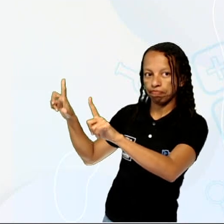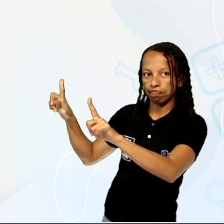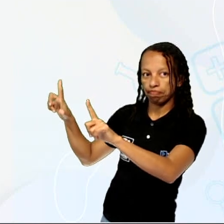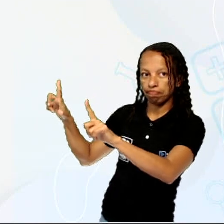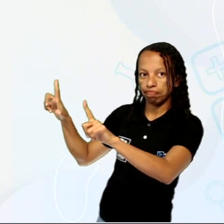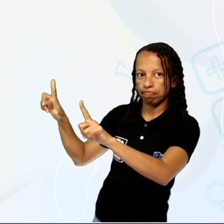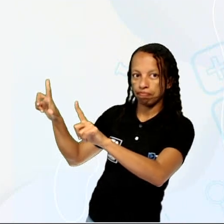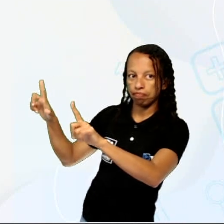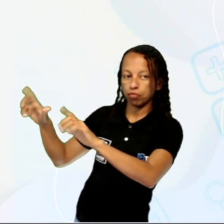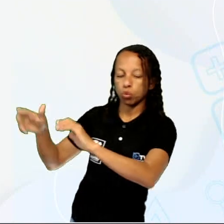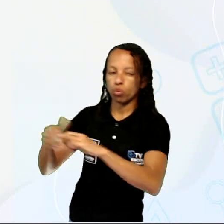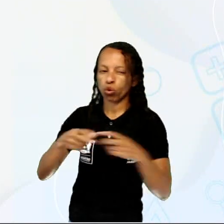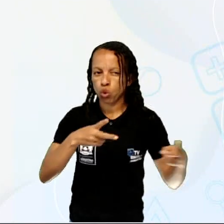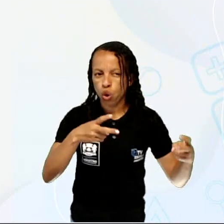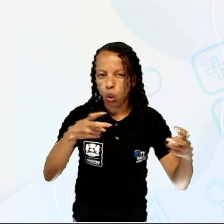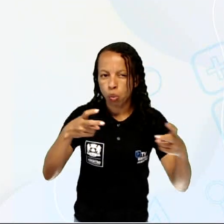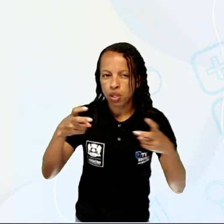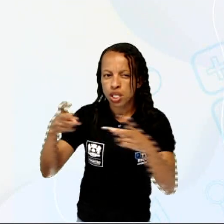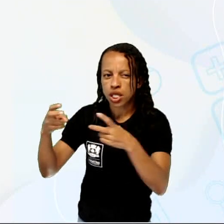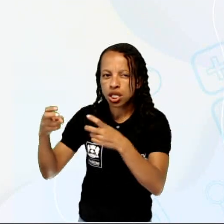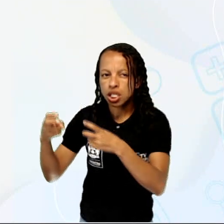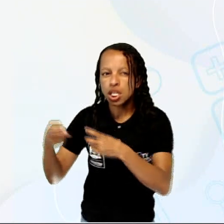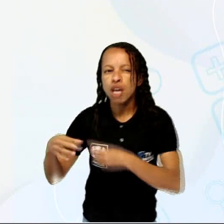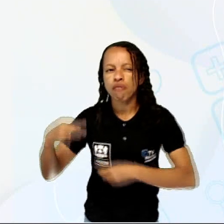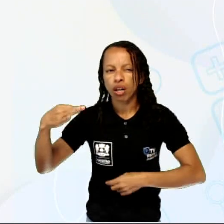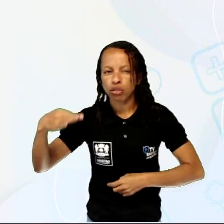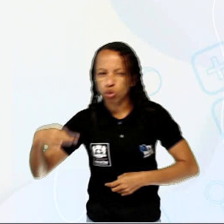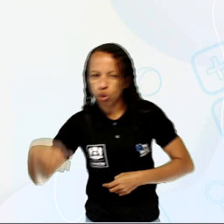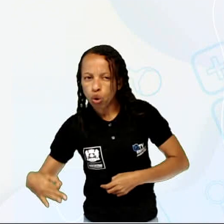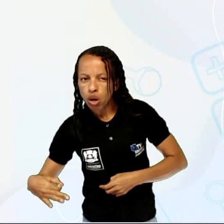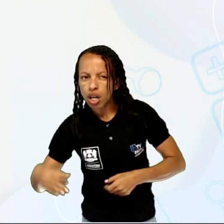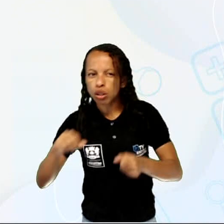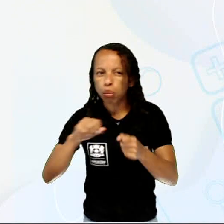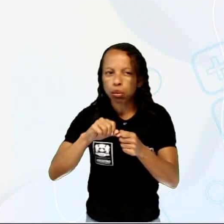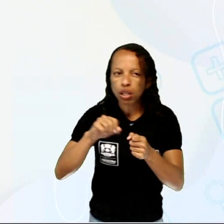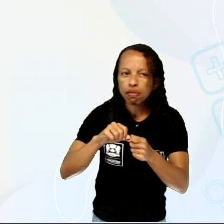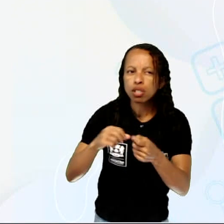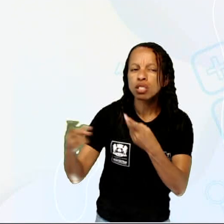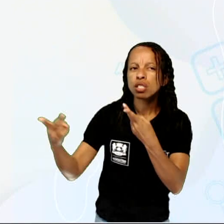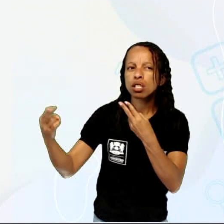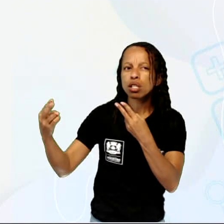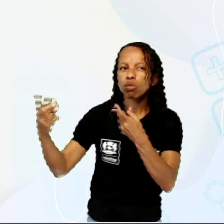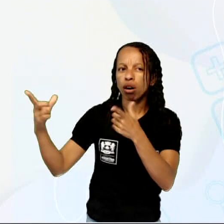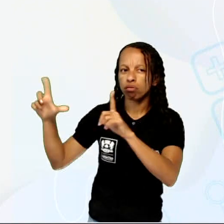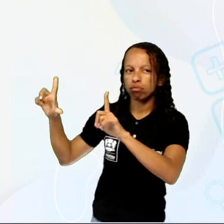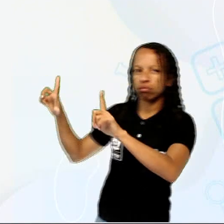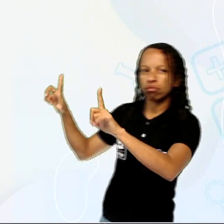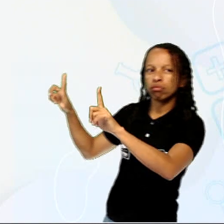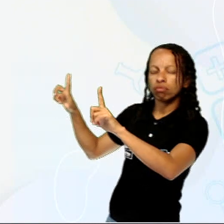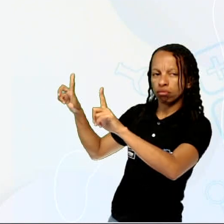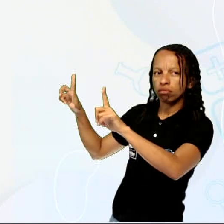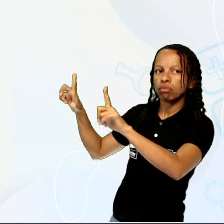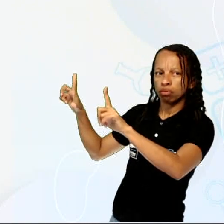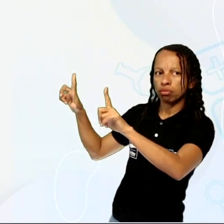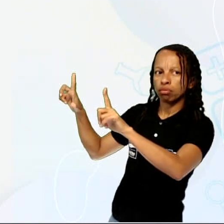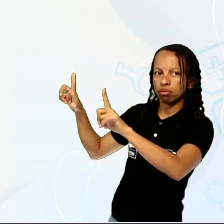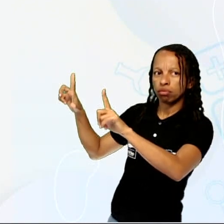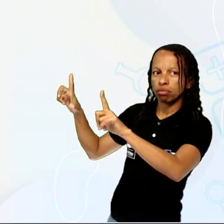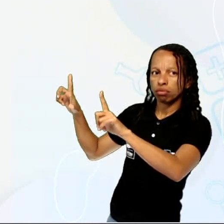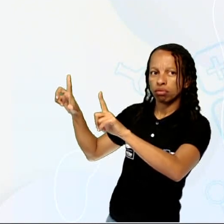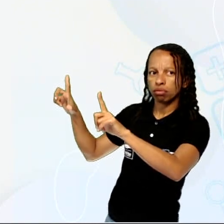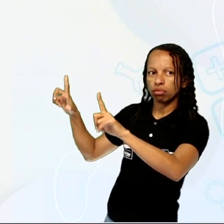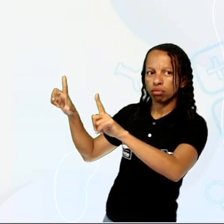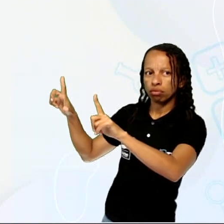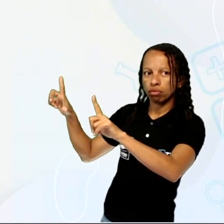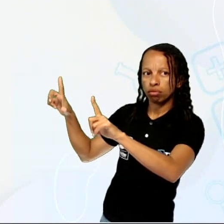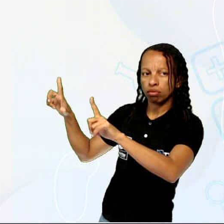vias nasais, tampar o nariz e vou soprar dentro da boca. Pode ver aqui, ó, pela imagem, como sobe. O pulmão vai lá para cima porque